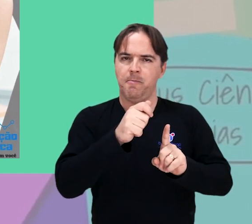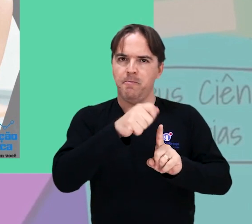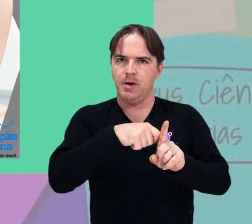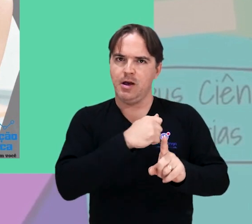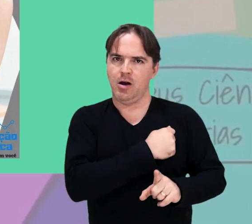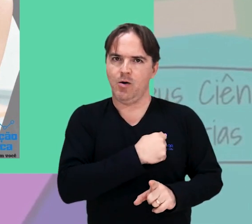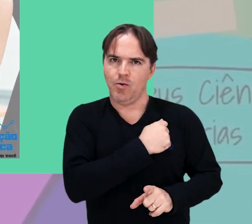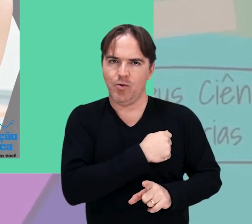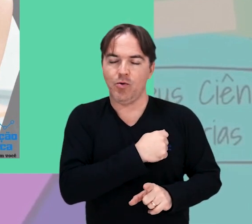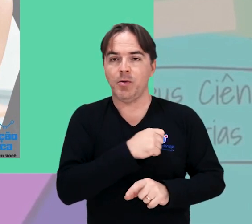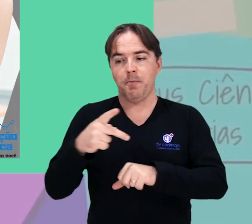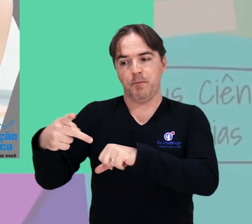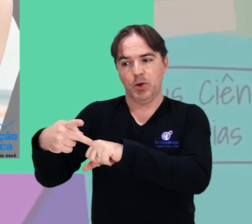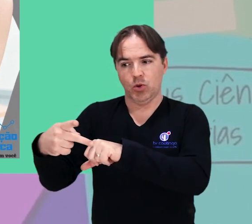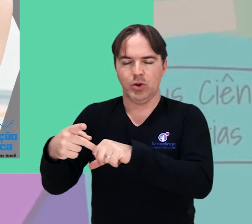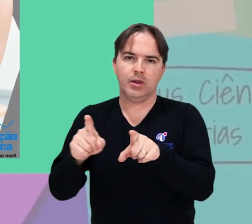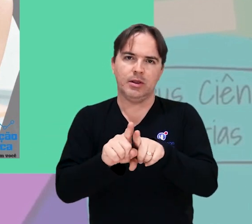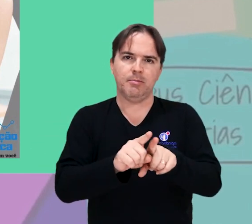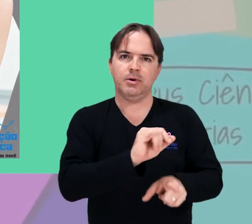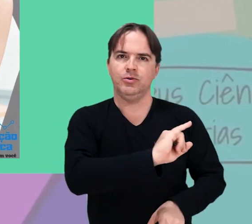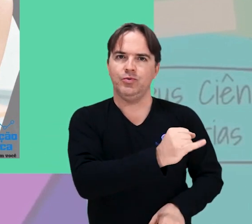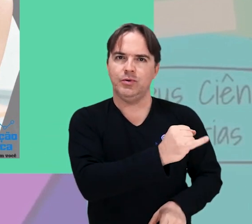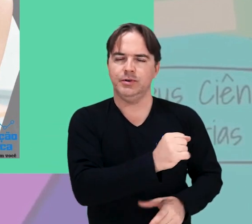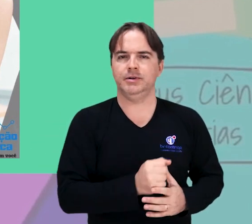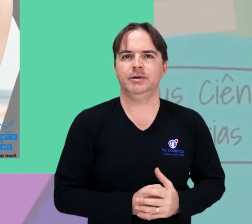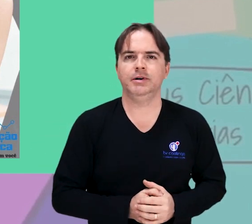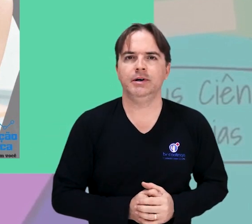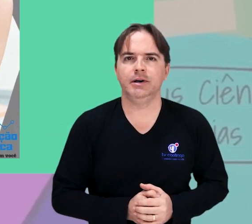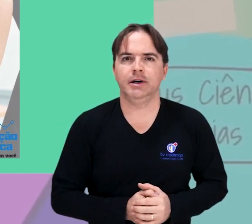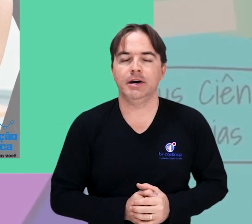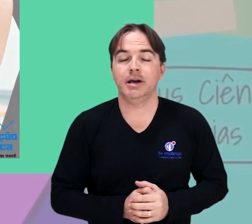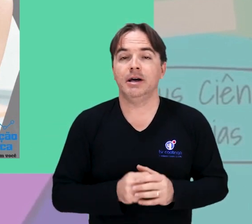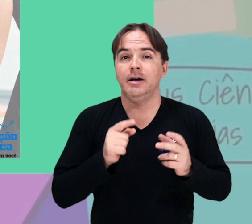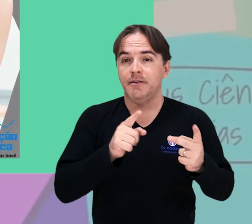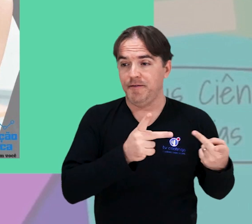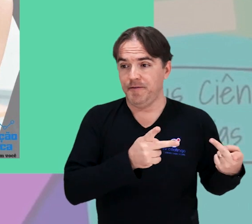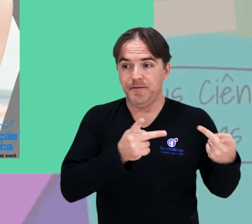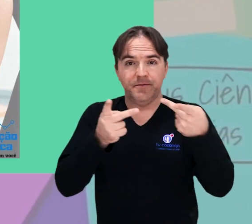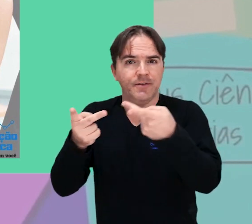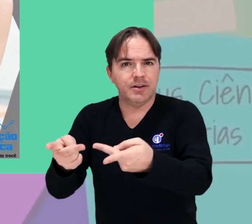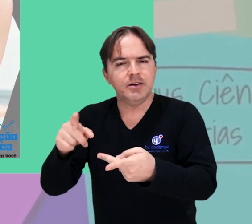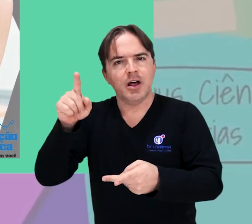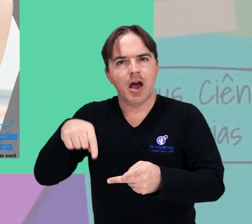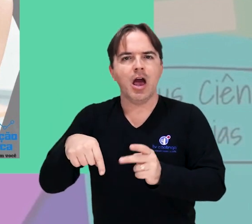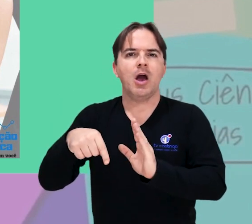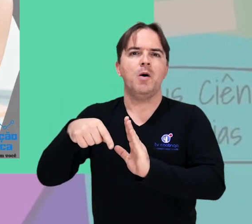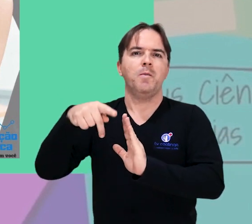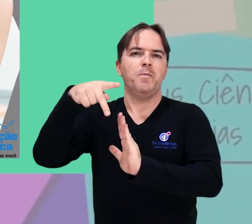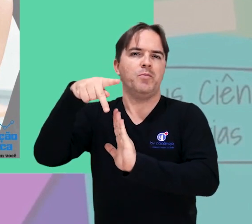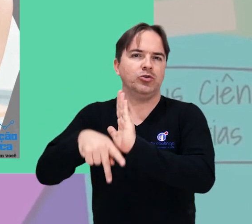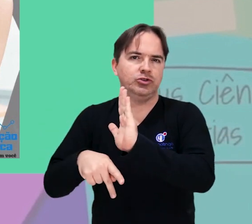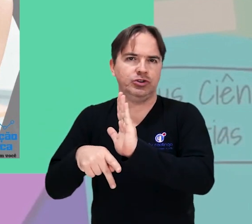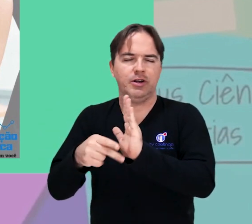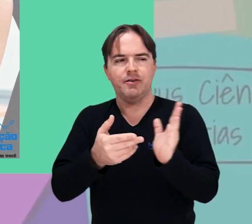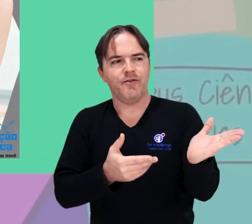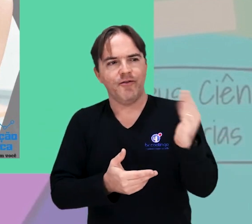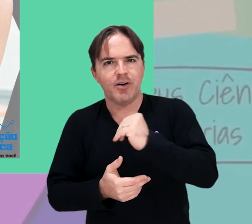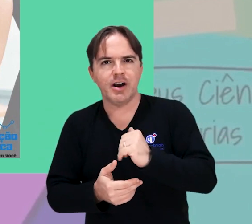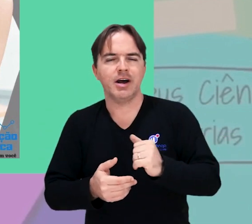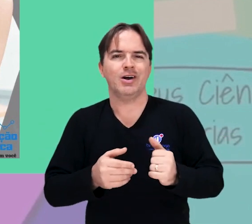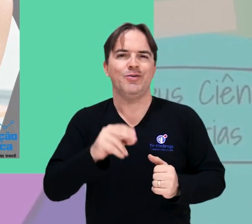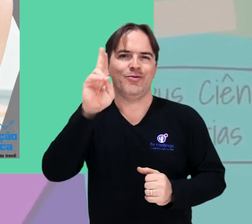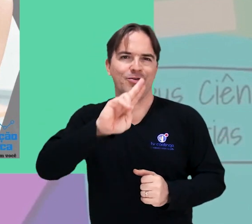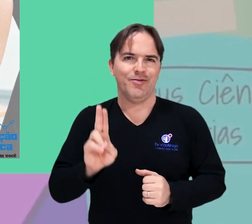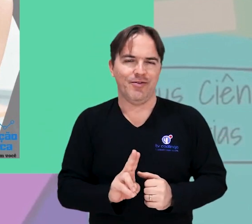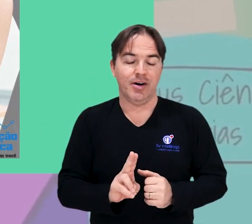campi Petrolina sede e Juazeiro na Bahia a iniciativa faz parte do projeto vem para univasf o evento